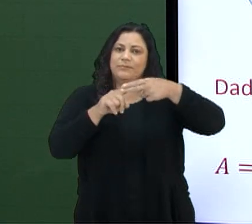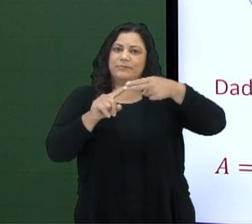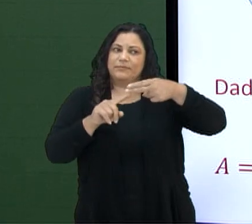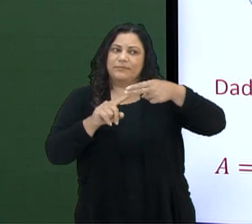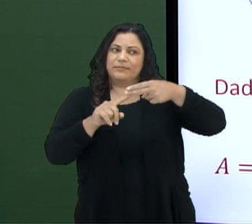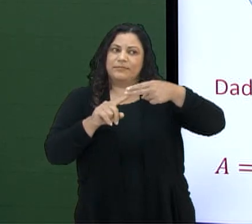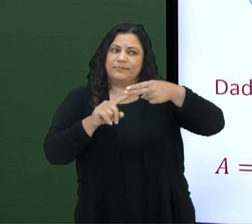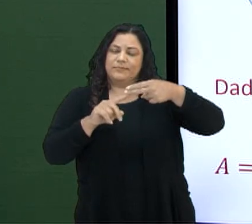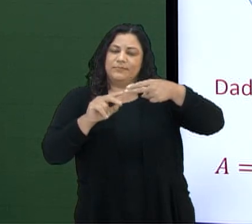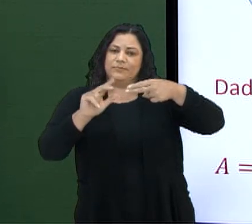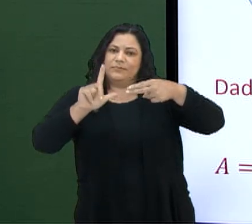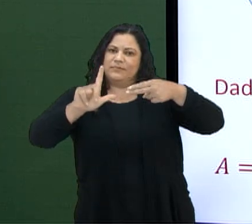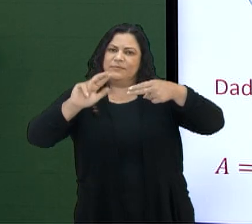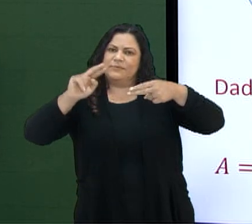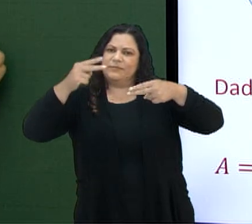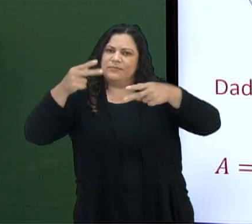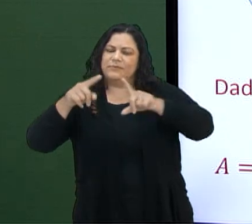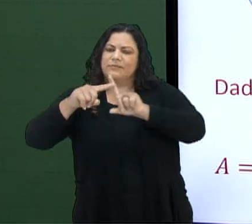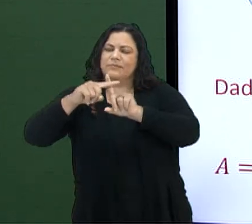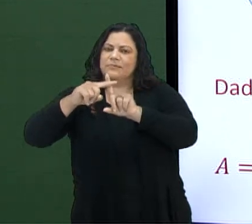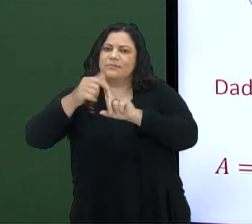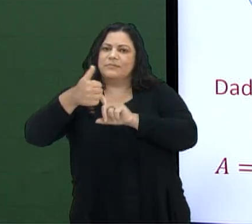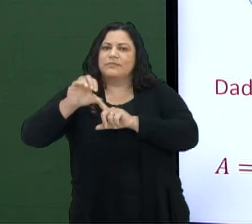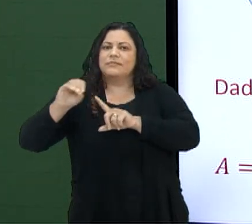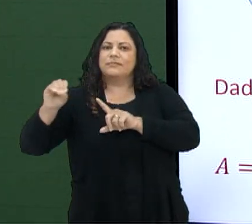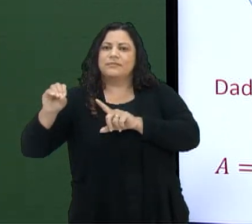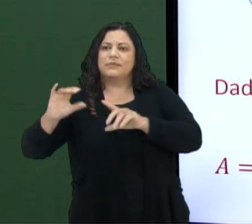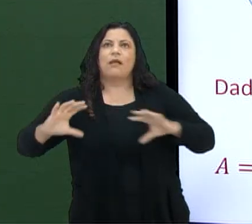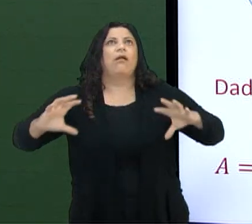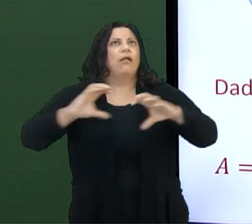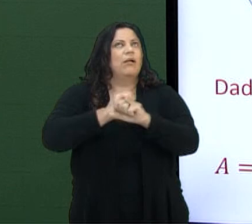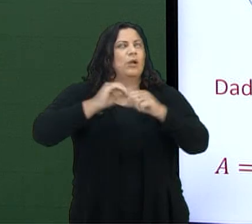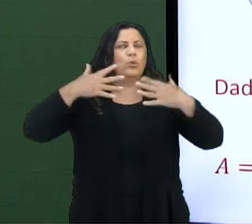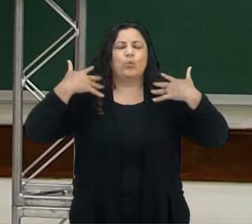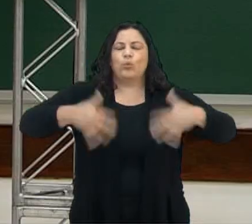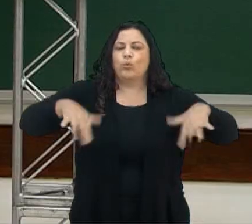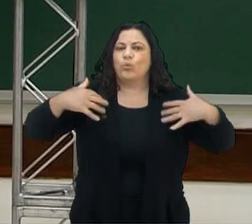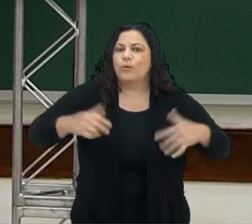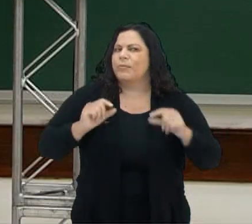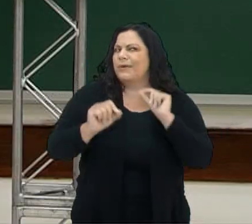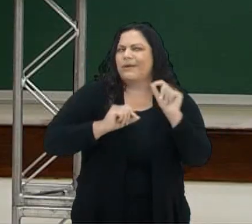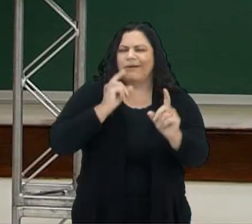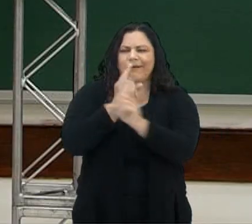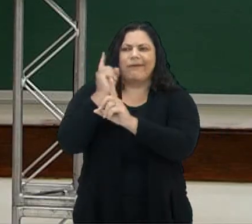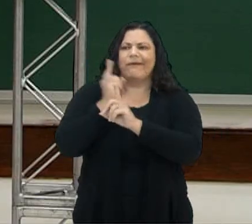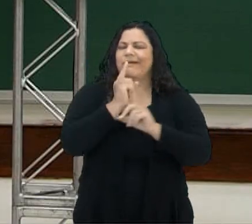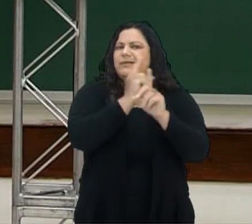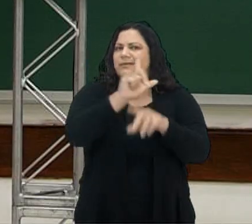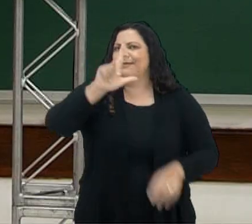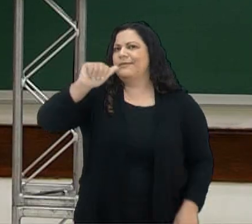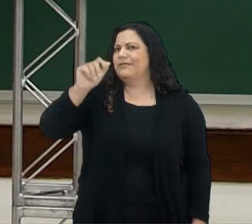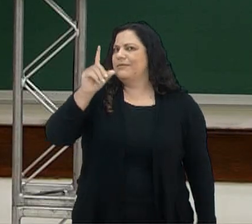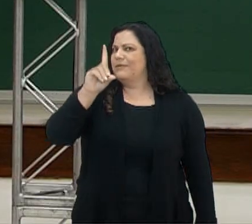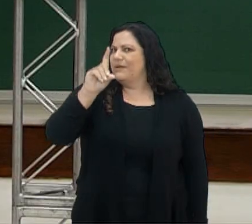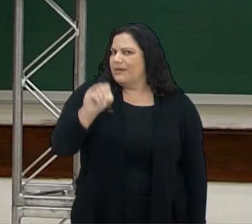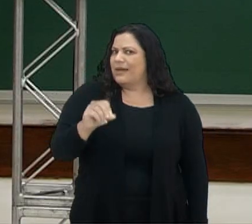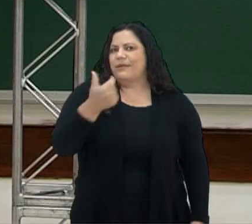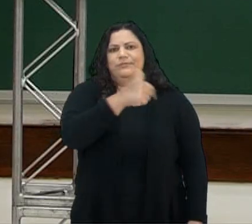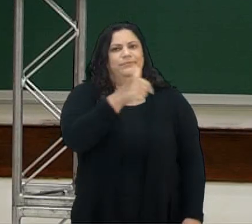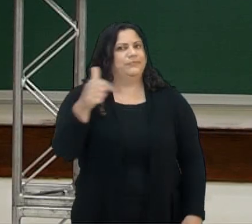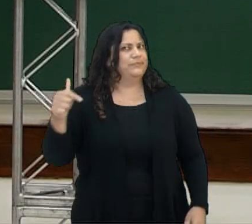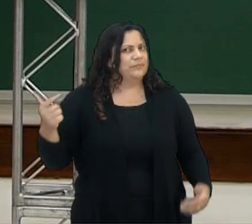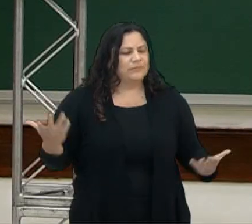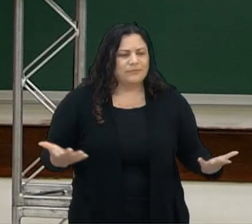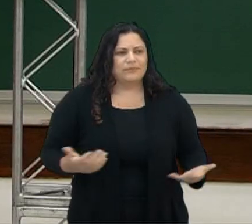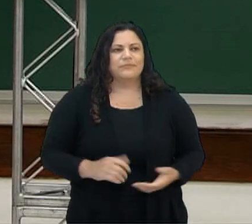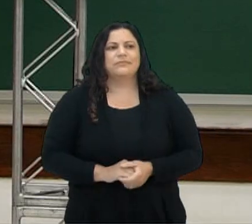quadrado mais 100. Tudo isso para quê, prof? Para descobrir o tamanho do lado, tá? Que a gente não tem. Vou passar, então, agora